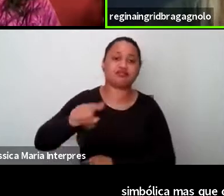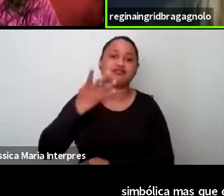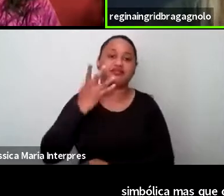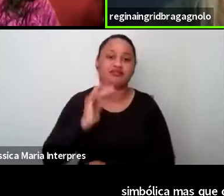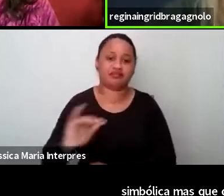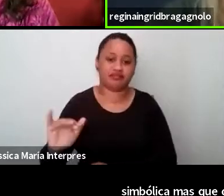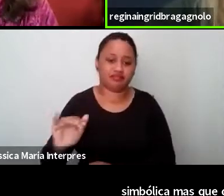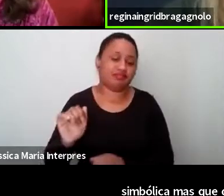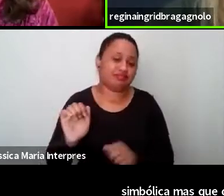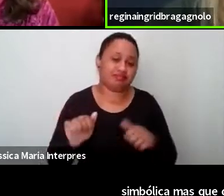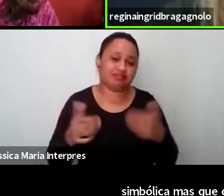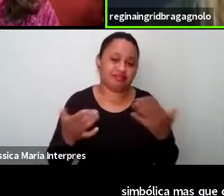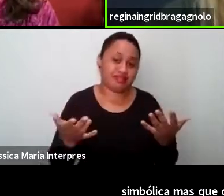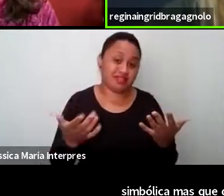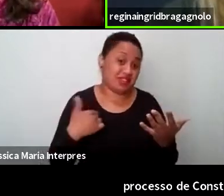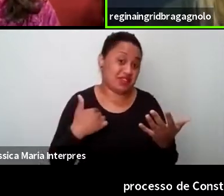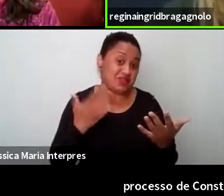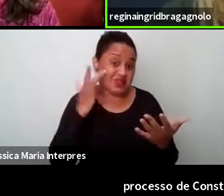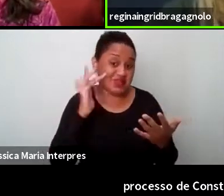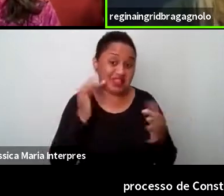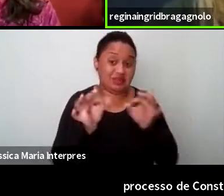Enfim, não sei se me alonguei.